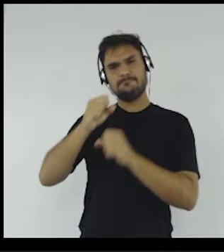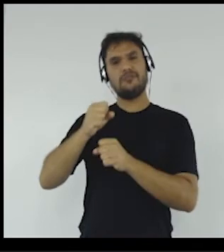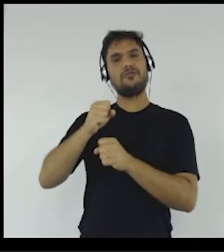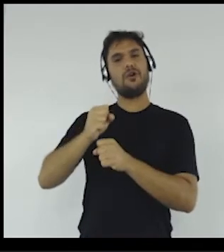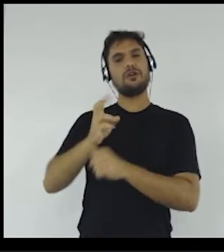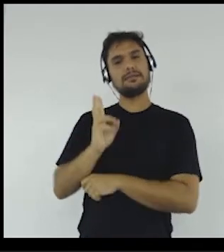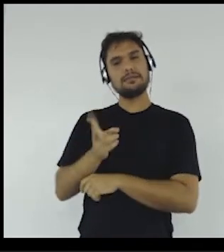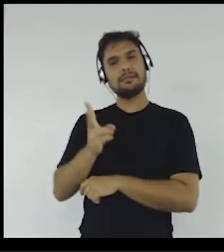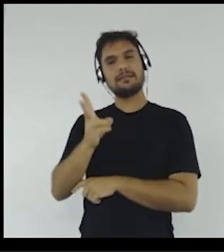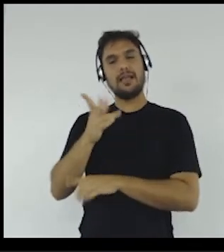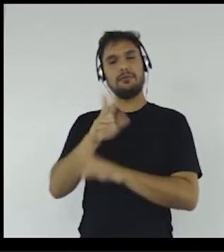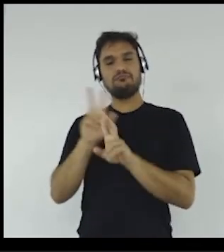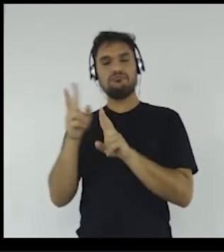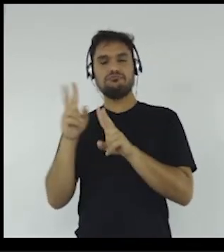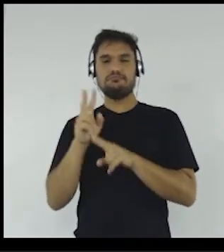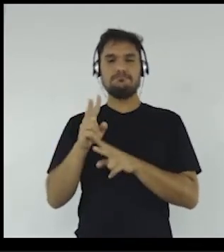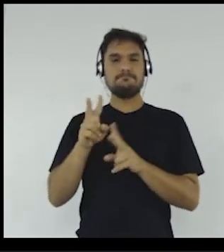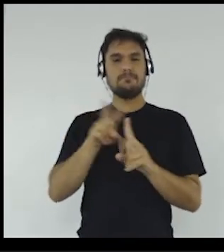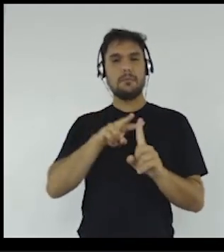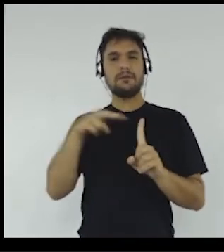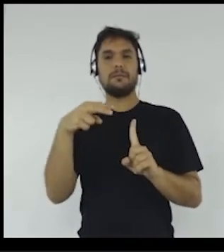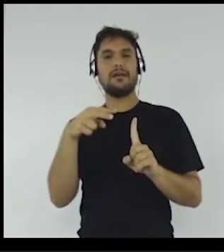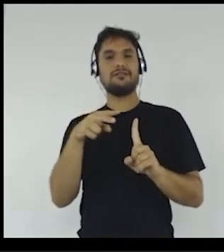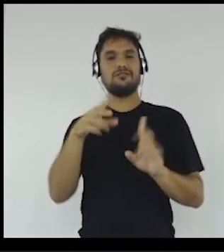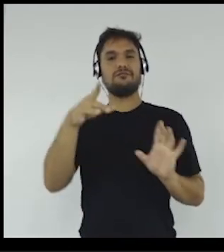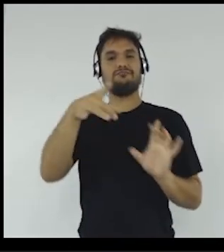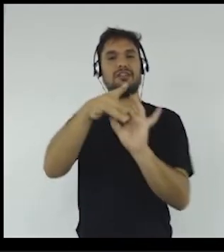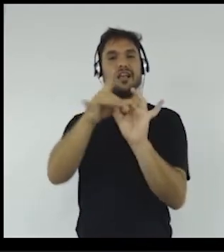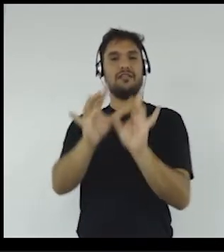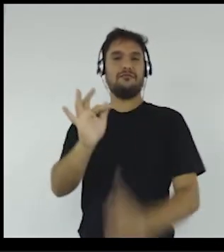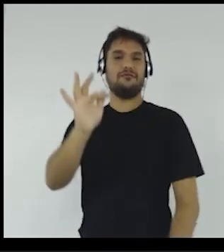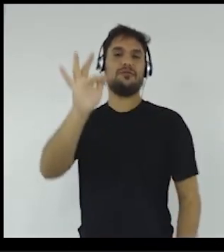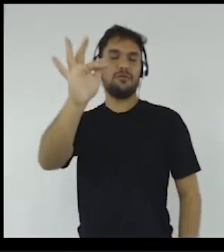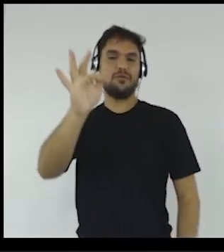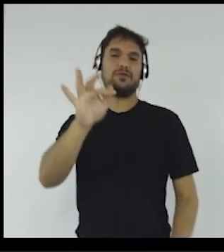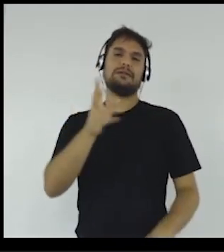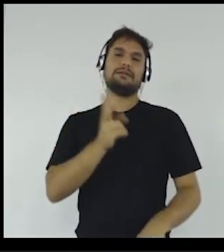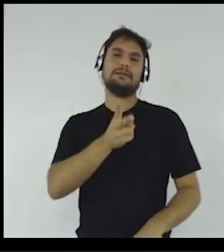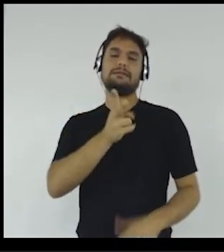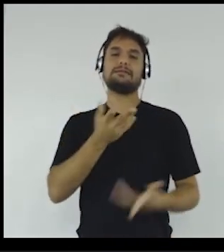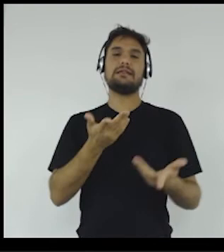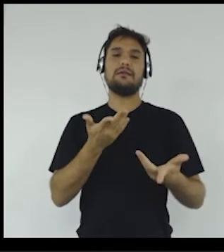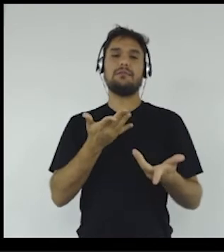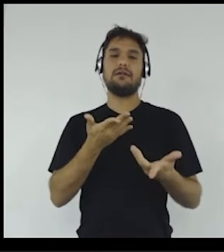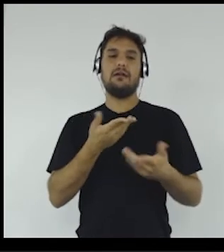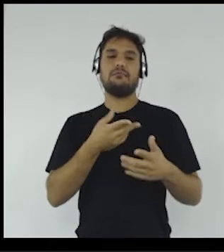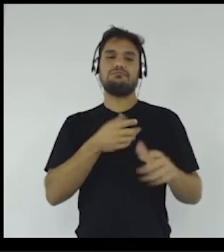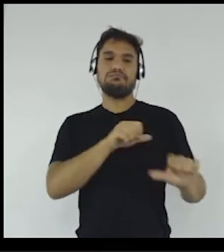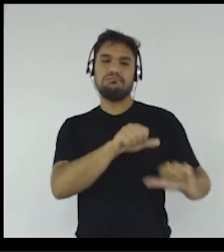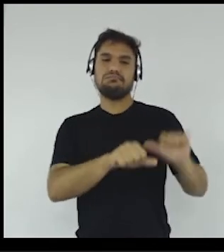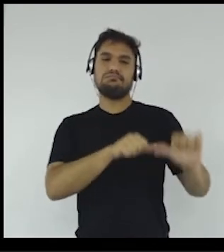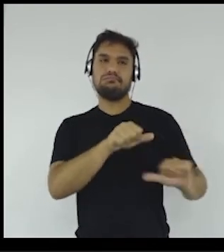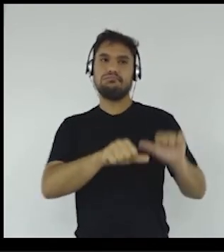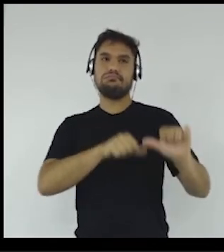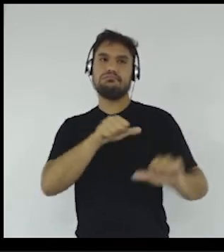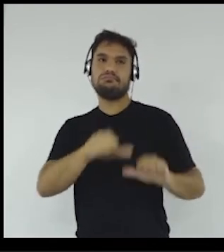sempre teve um olhar para o futuro, se antecipando às necessidades de reformulações jurídicas, tendo em vista a